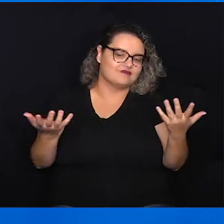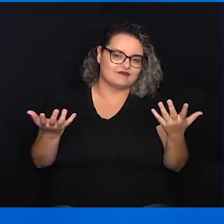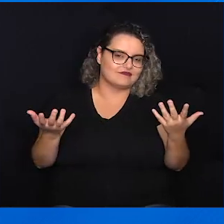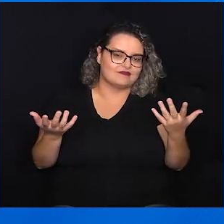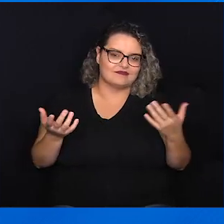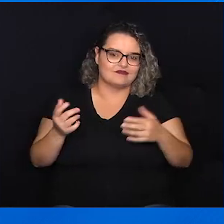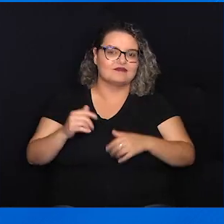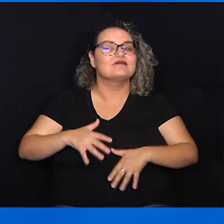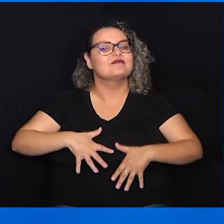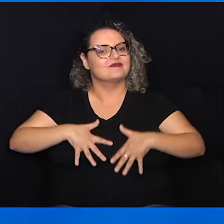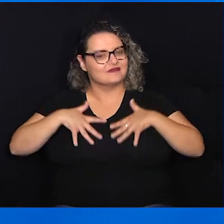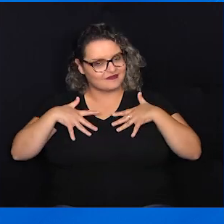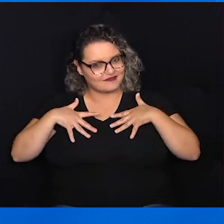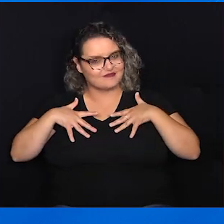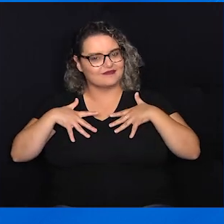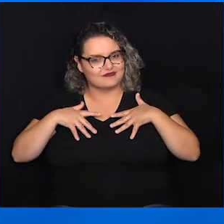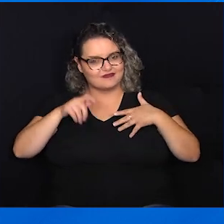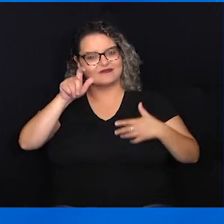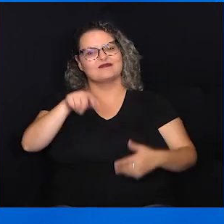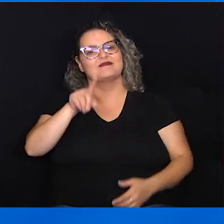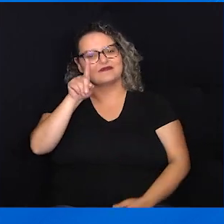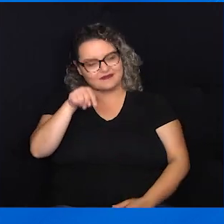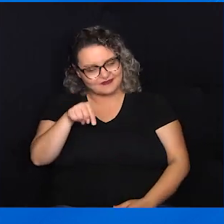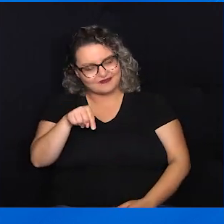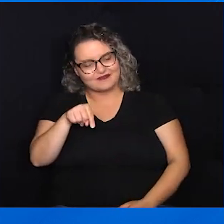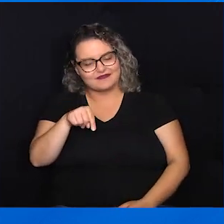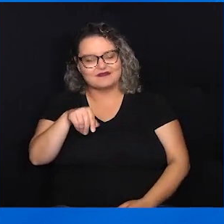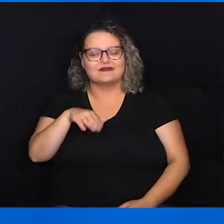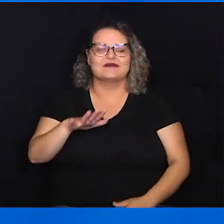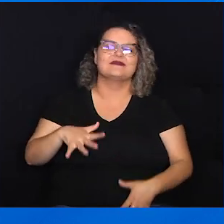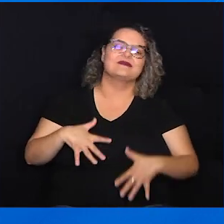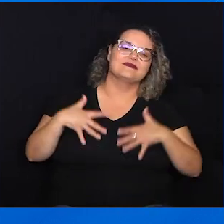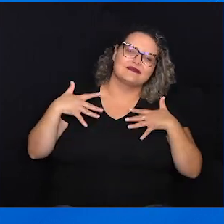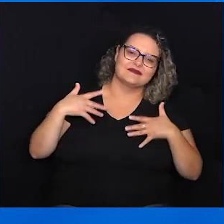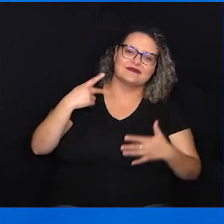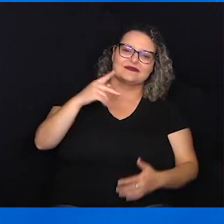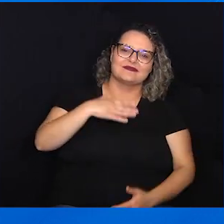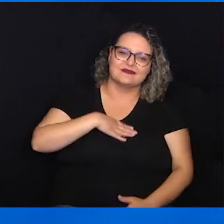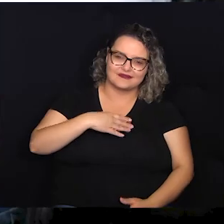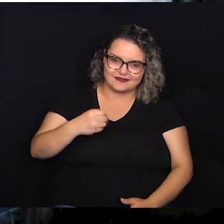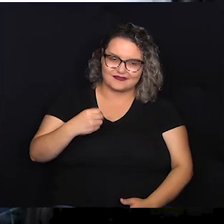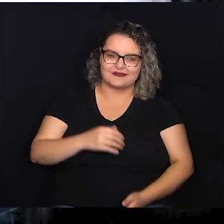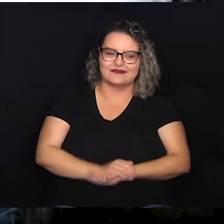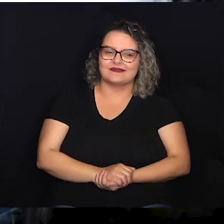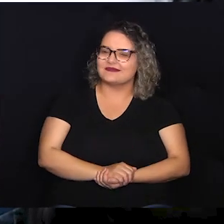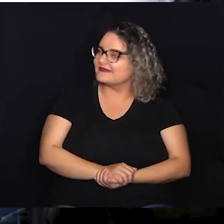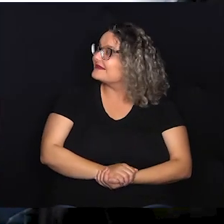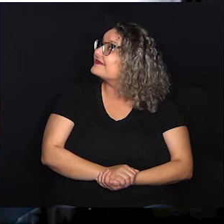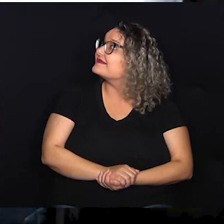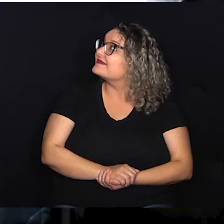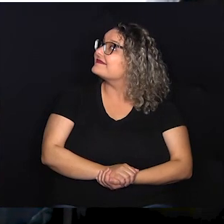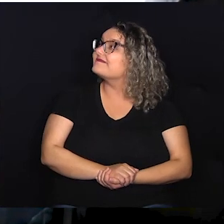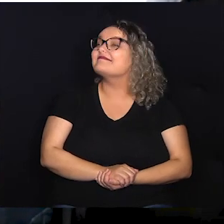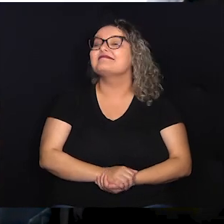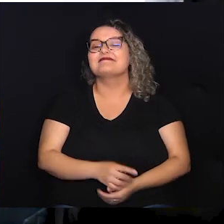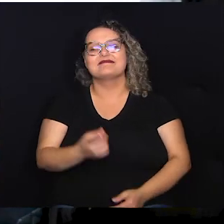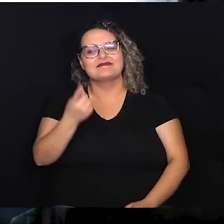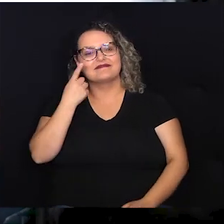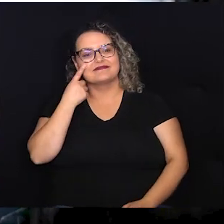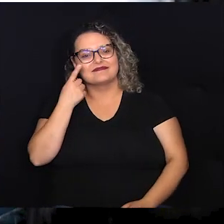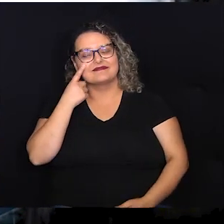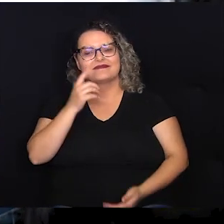eu tenho muito orgulho da pessoa que você é e mais orgulho em ser sua filha. Olha aí, hein?